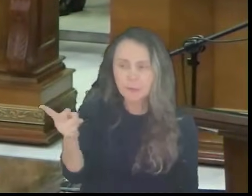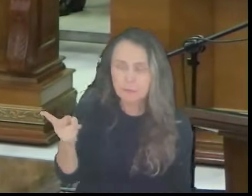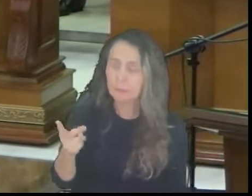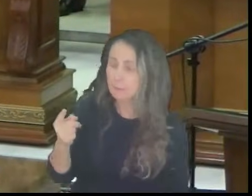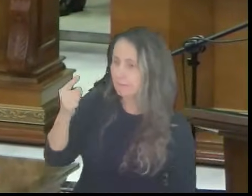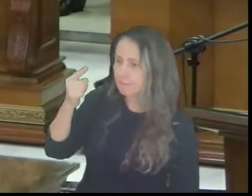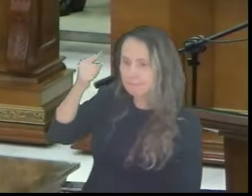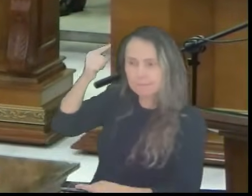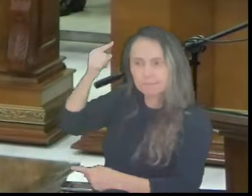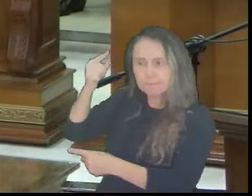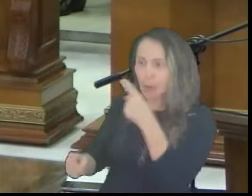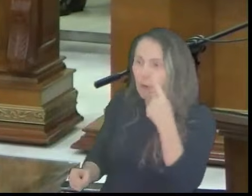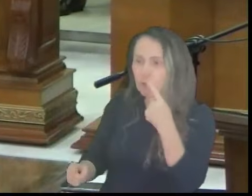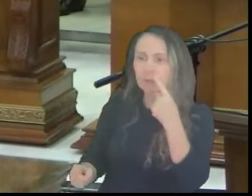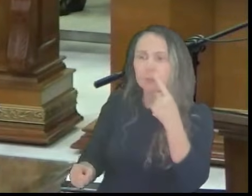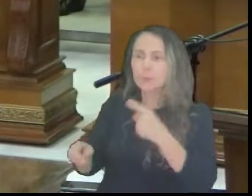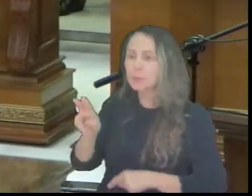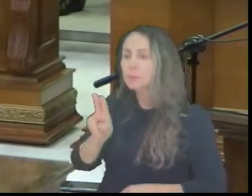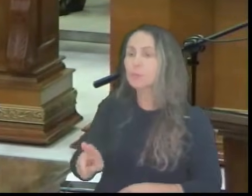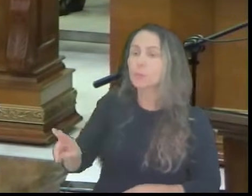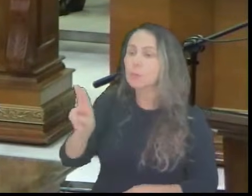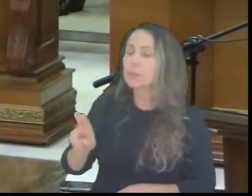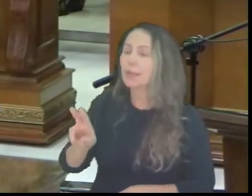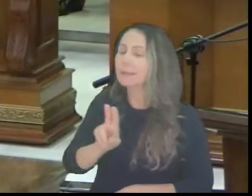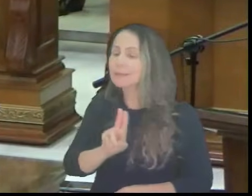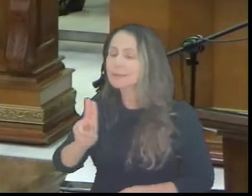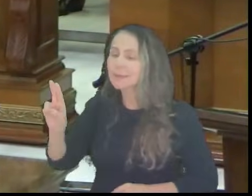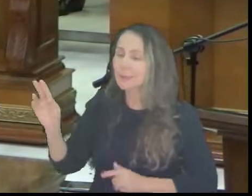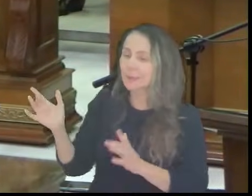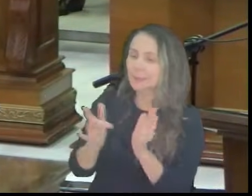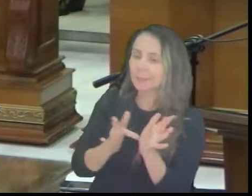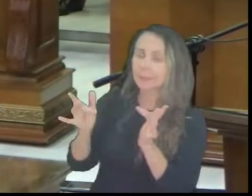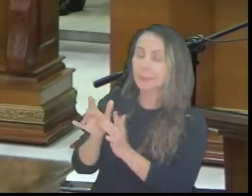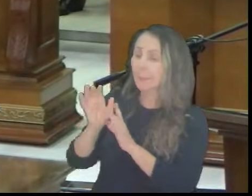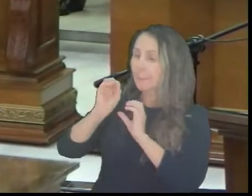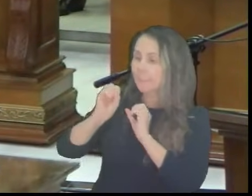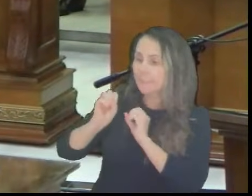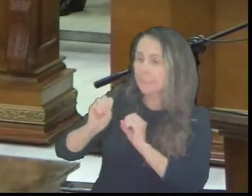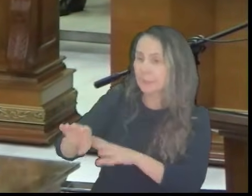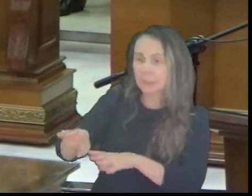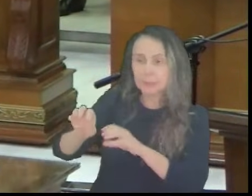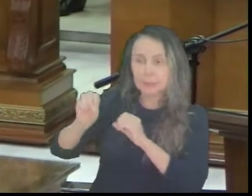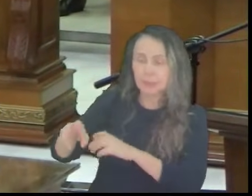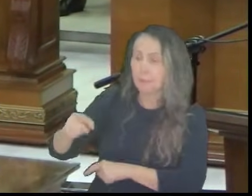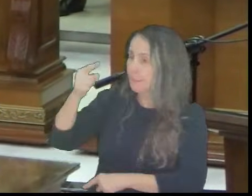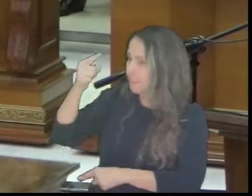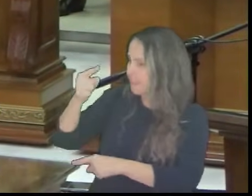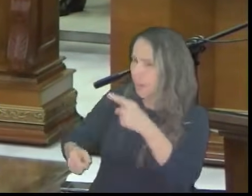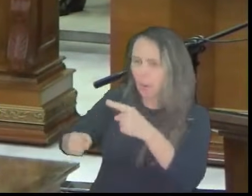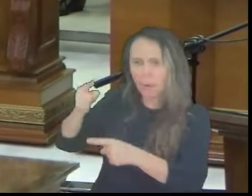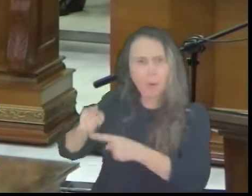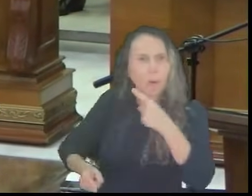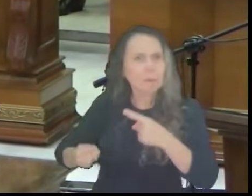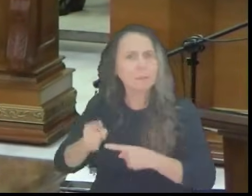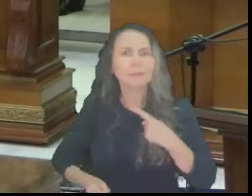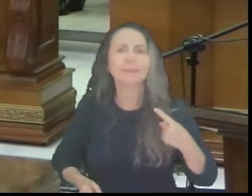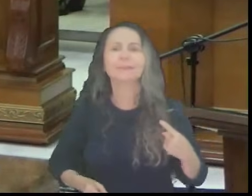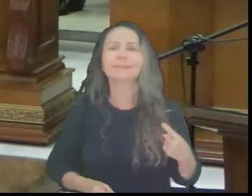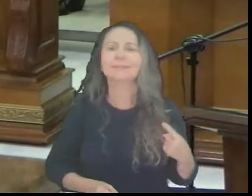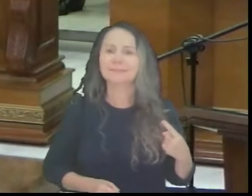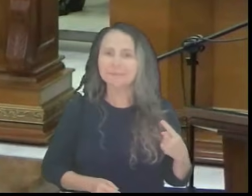absolutamente não falassem nem ensinassem no nome de Jesus.